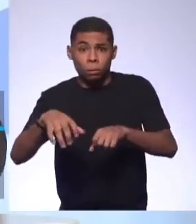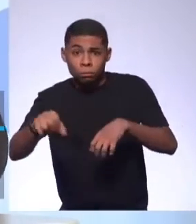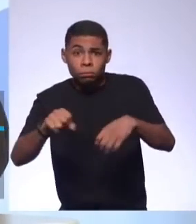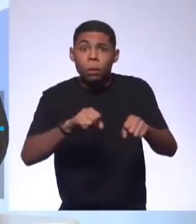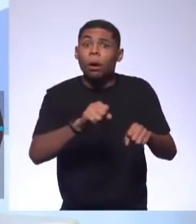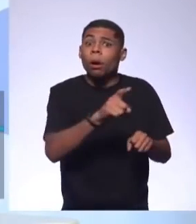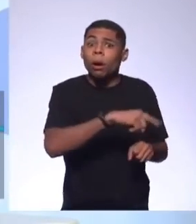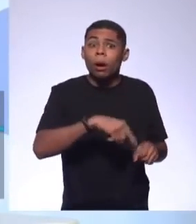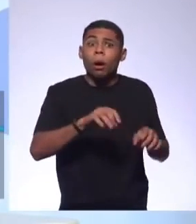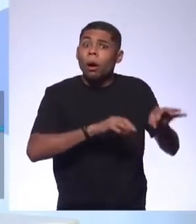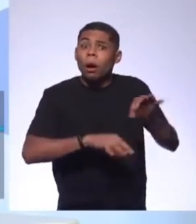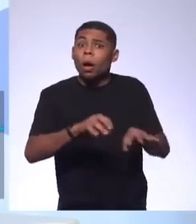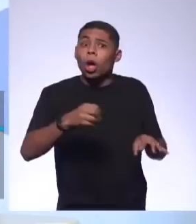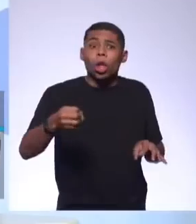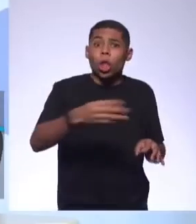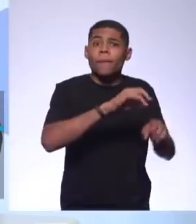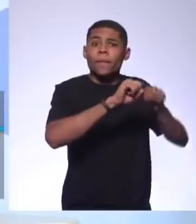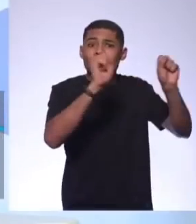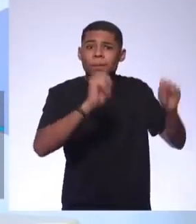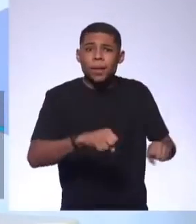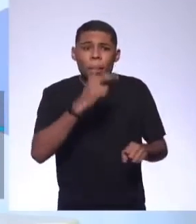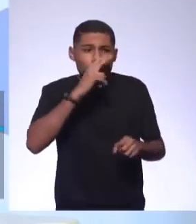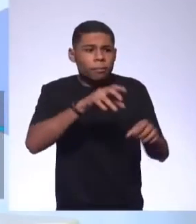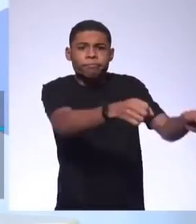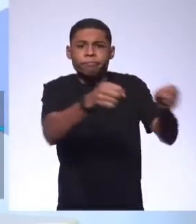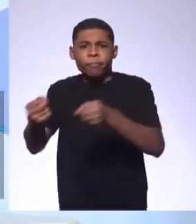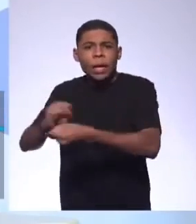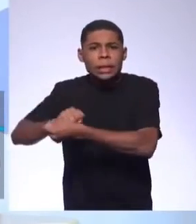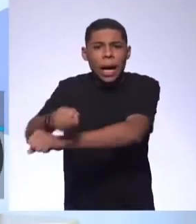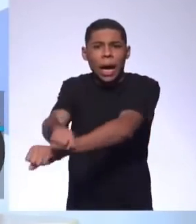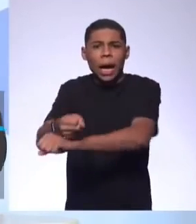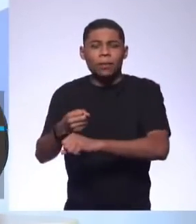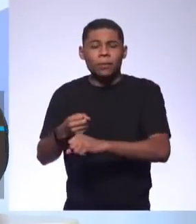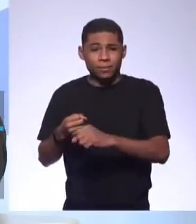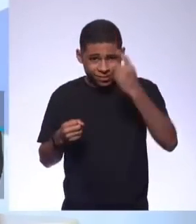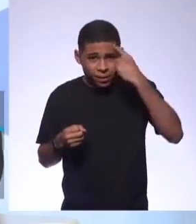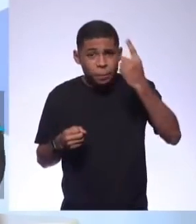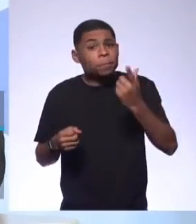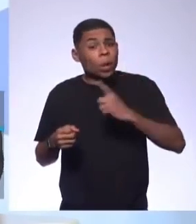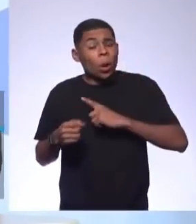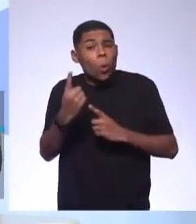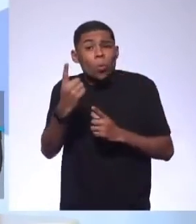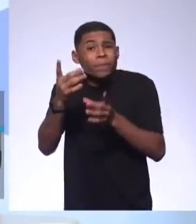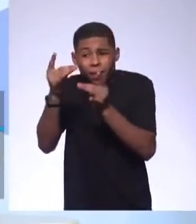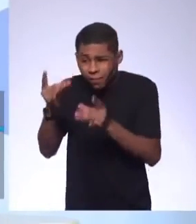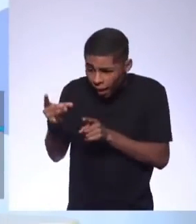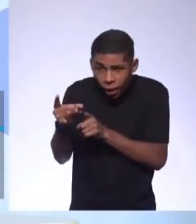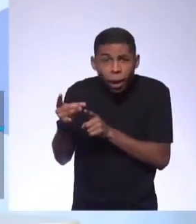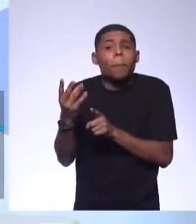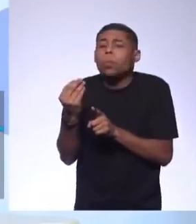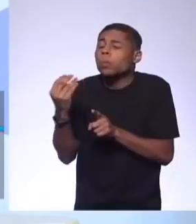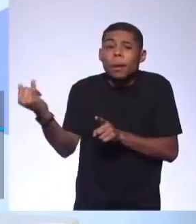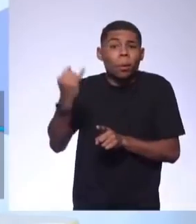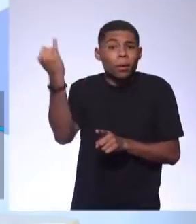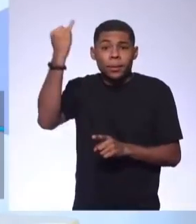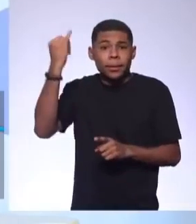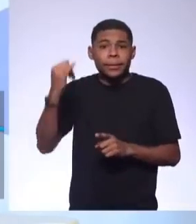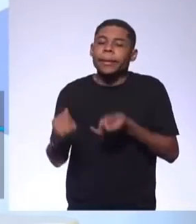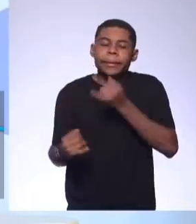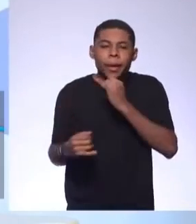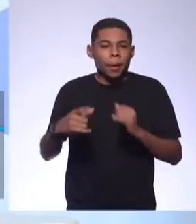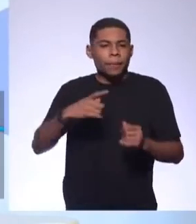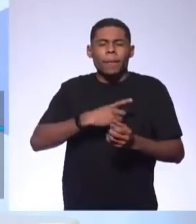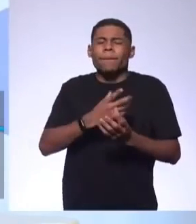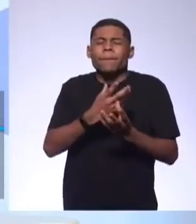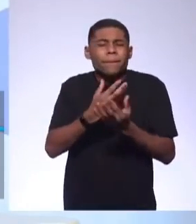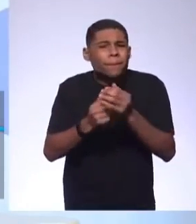eles implantam um sistema ali de escravização, e aí é um detalhe muito importante, que muitas